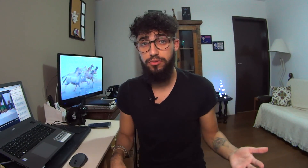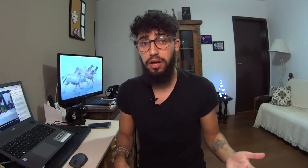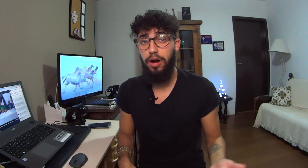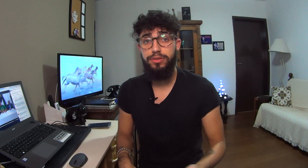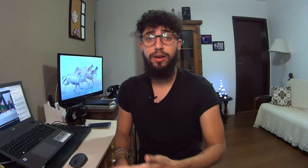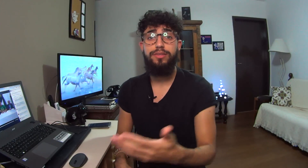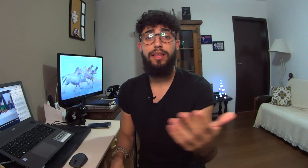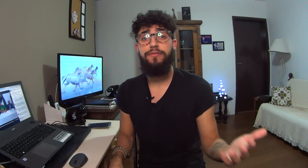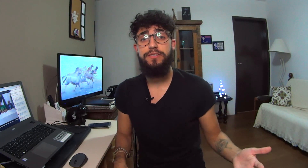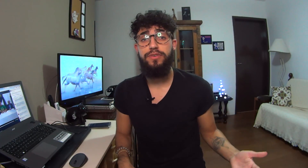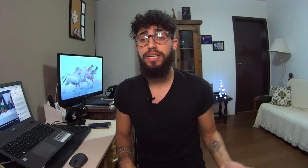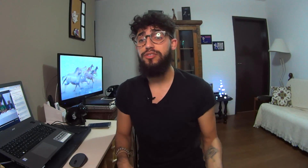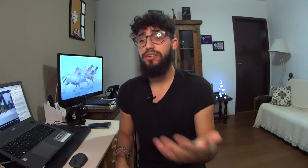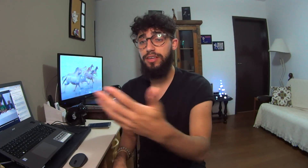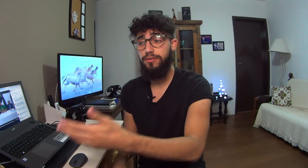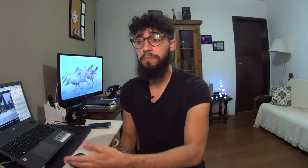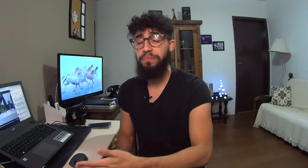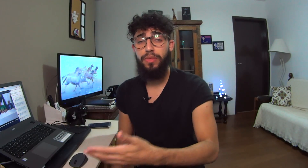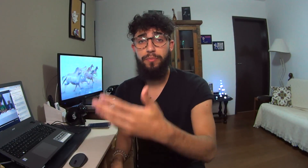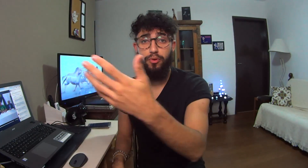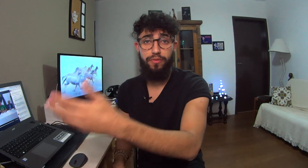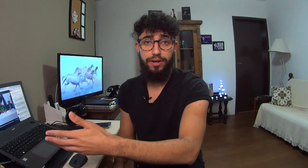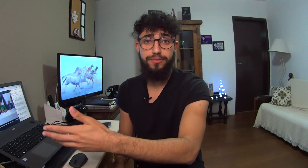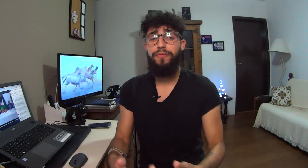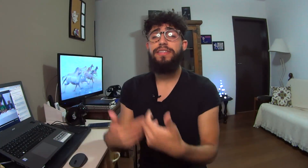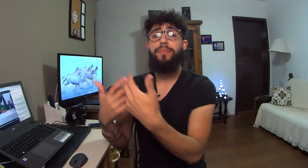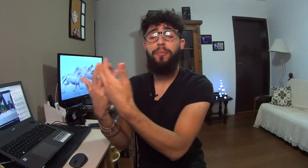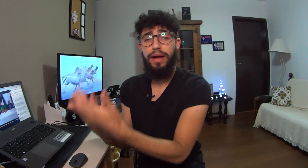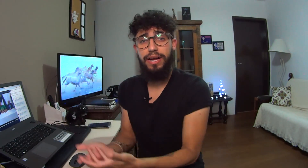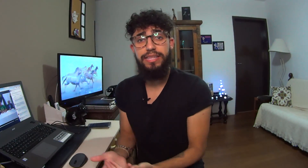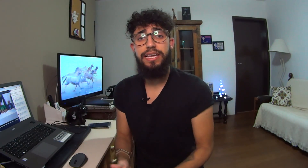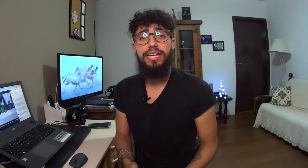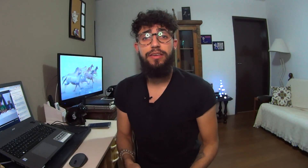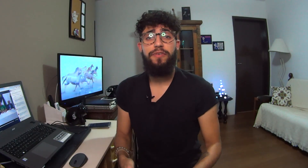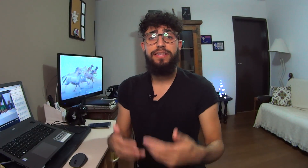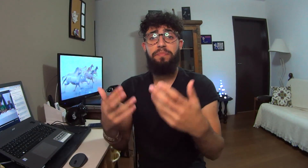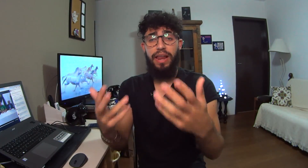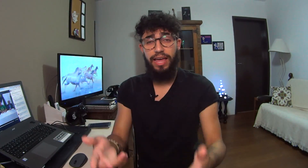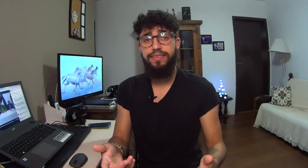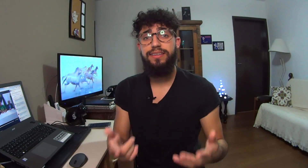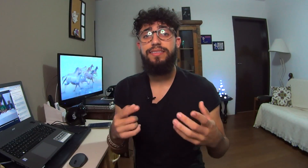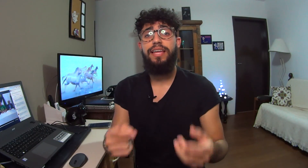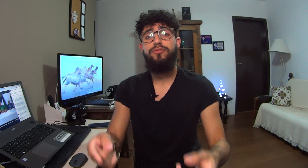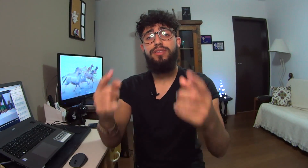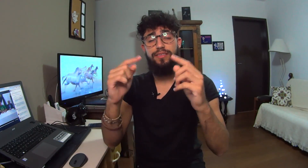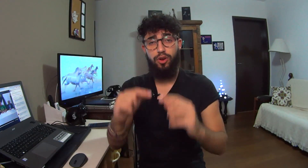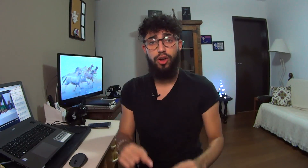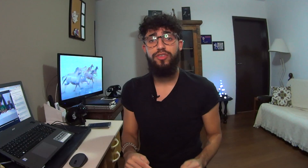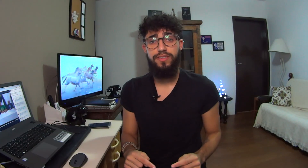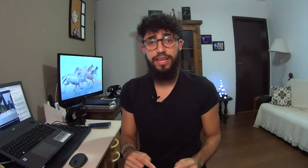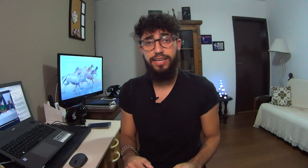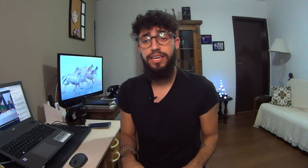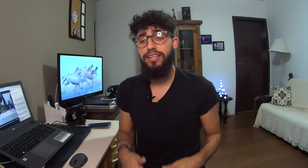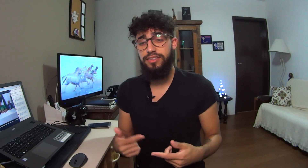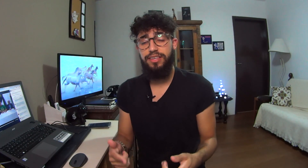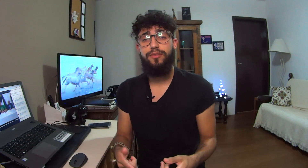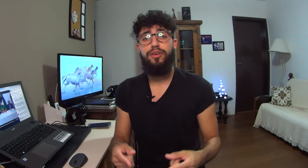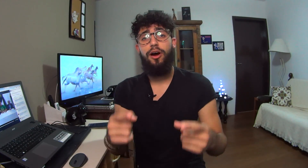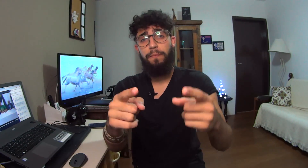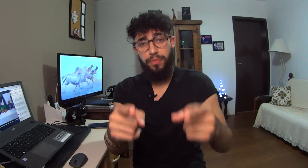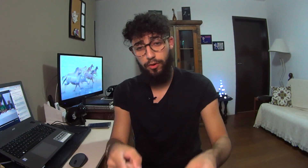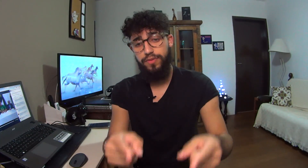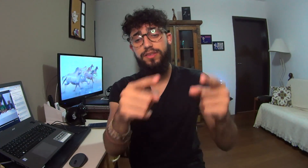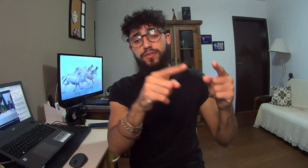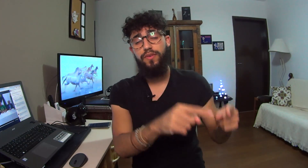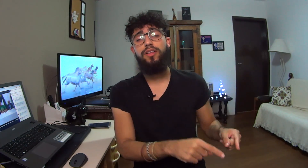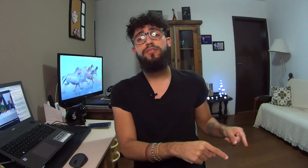no governo. A única coisa que ele fez foi dar dinheiro pro governo, fazer propaganda e fazer palestras dentro das lojas dele, dizendo